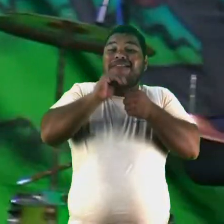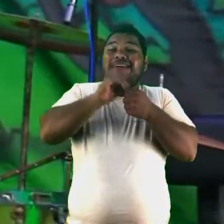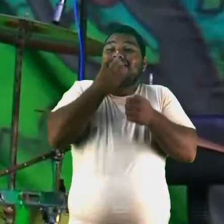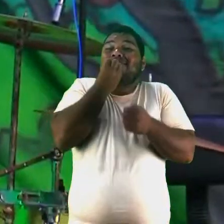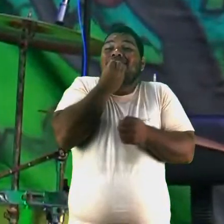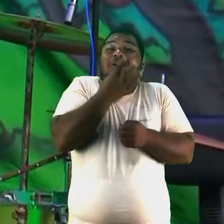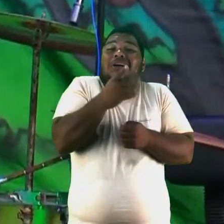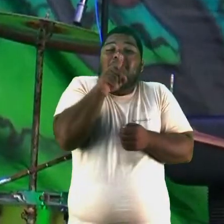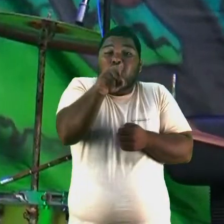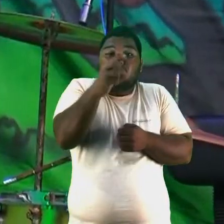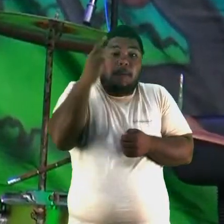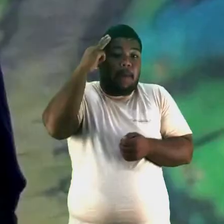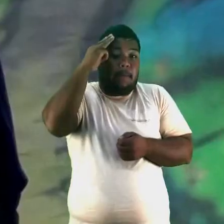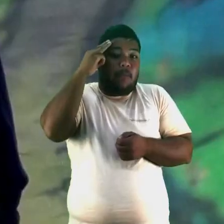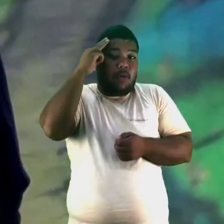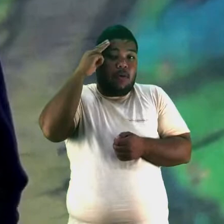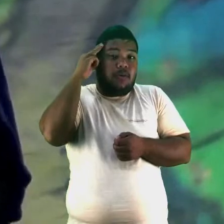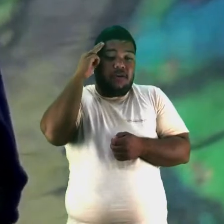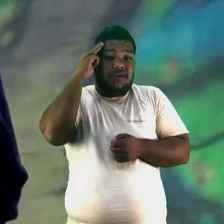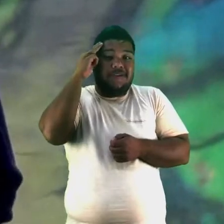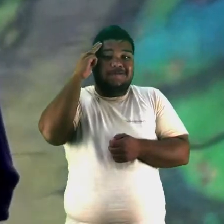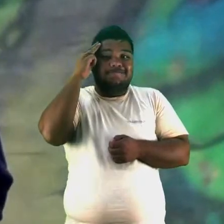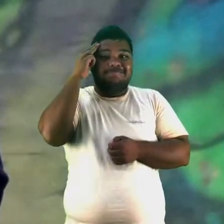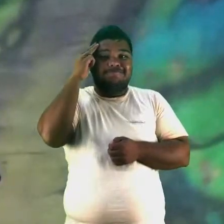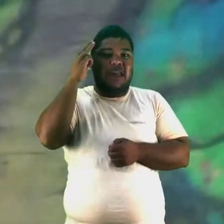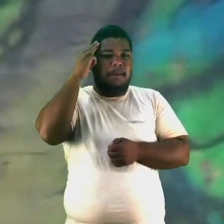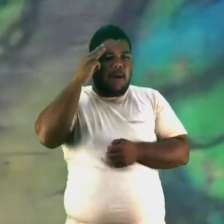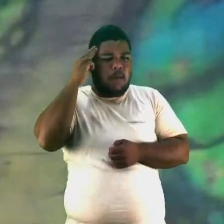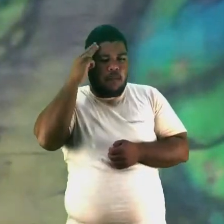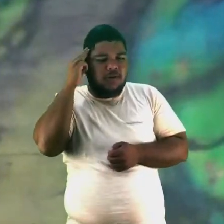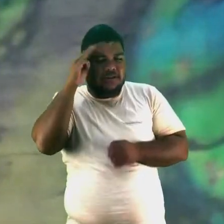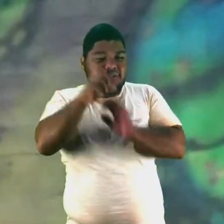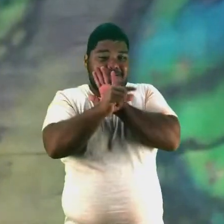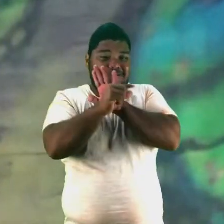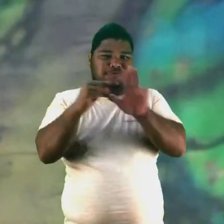sua memória. Memorização de versículo.